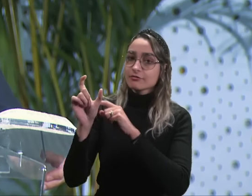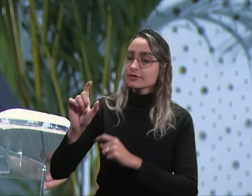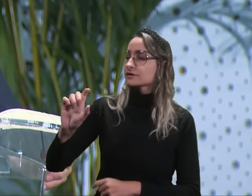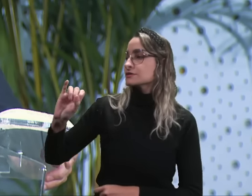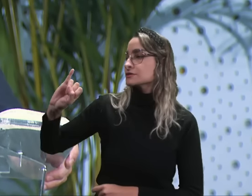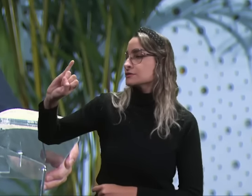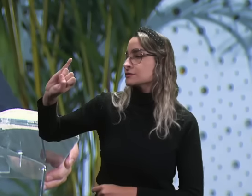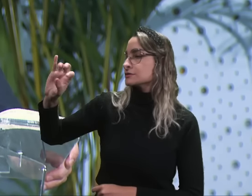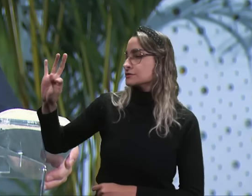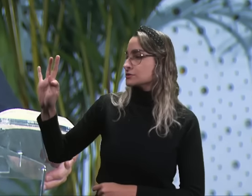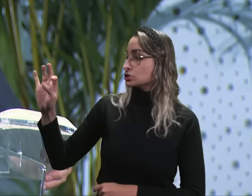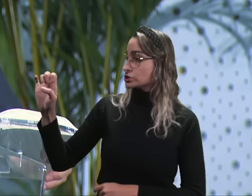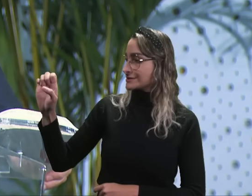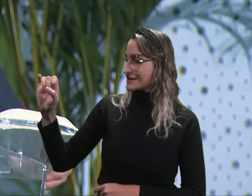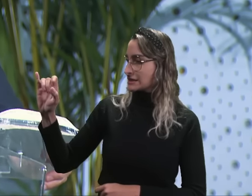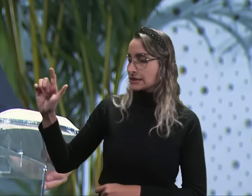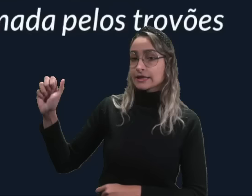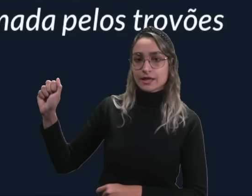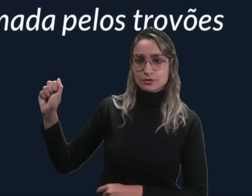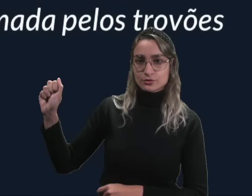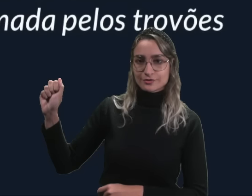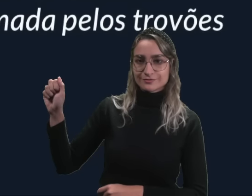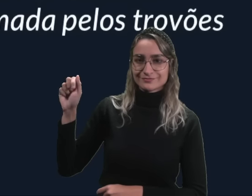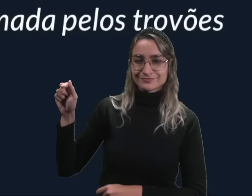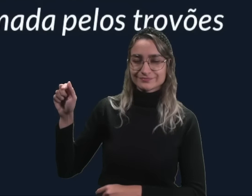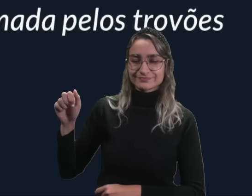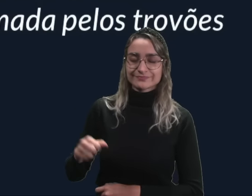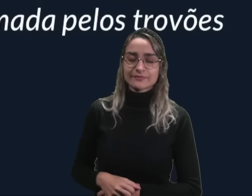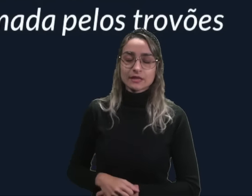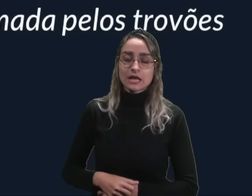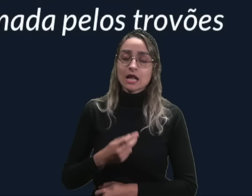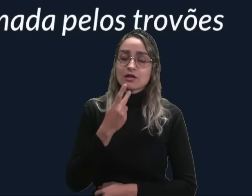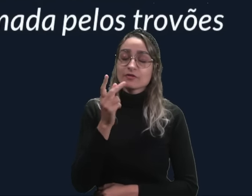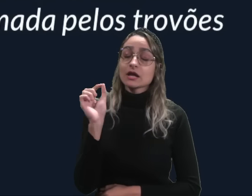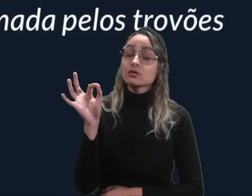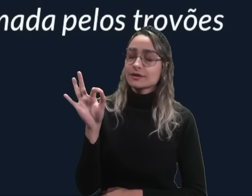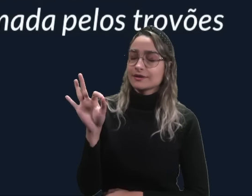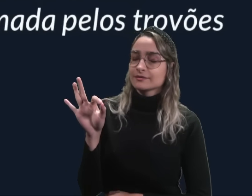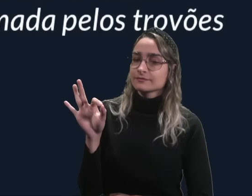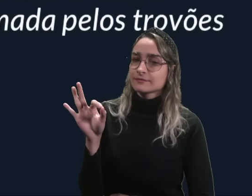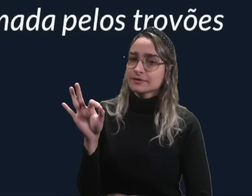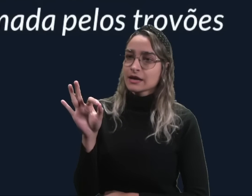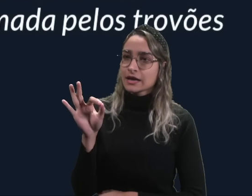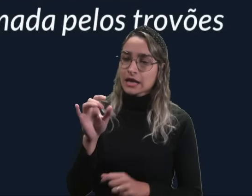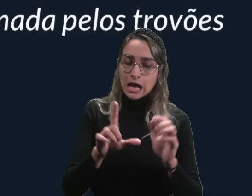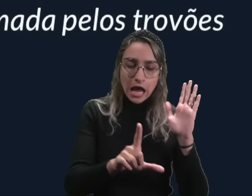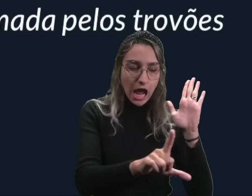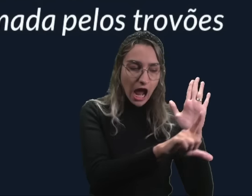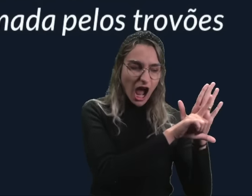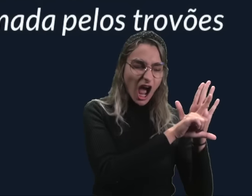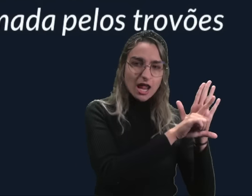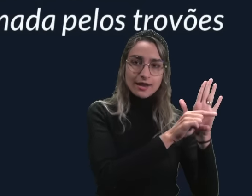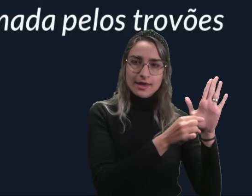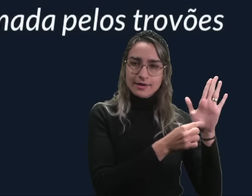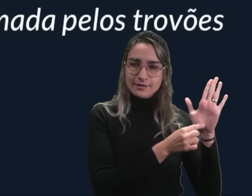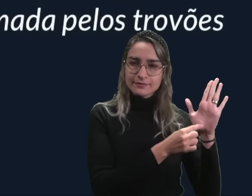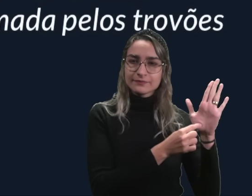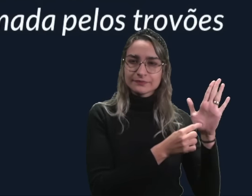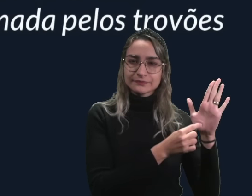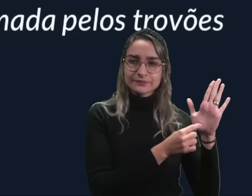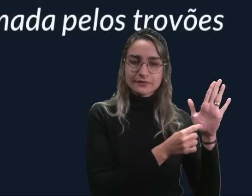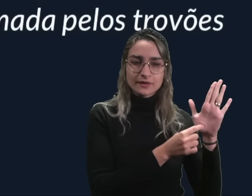essas palavras a lei moral escrita em tábuas perecíveis de pedra e